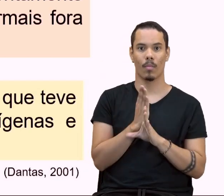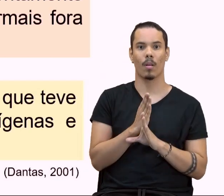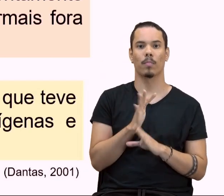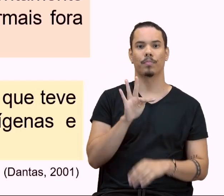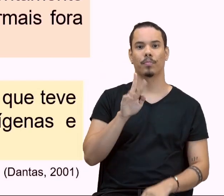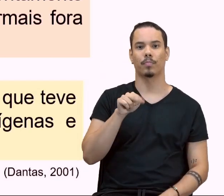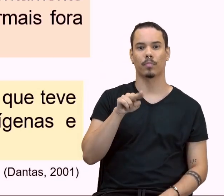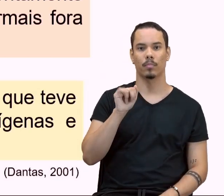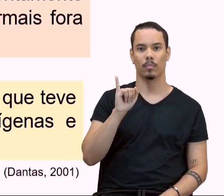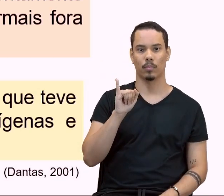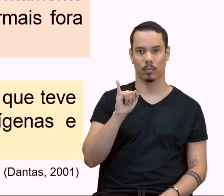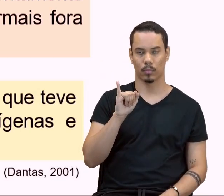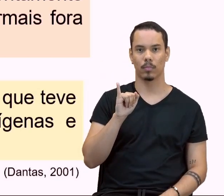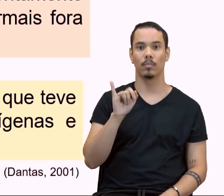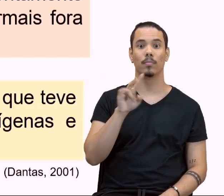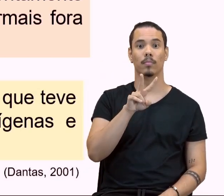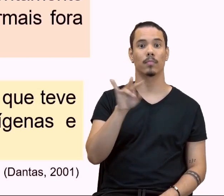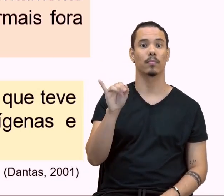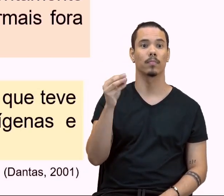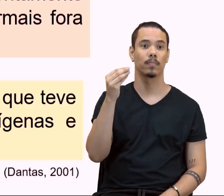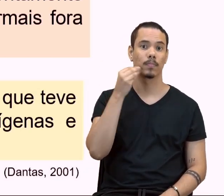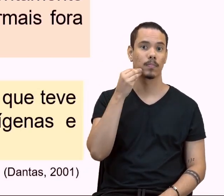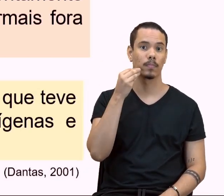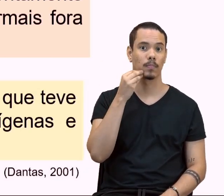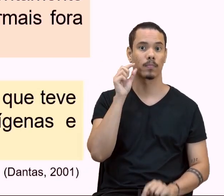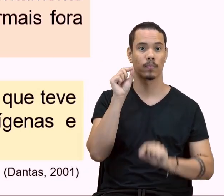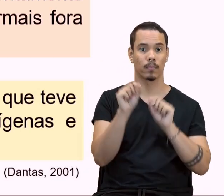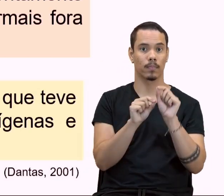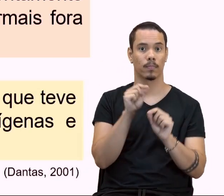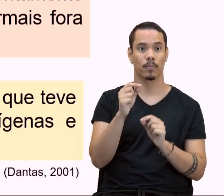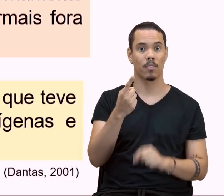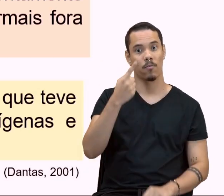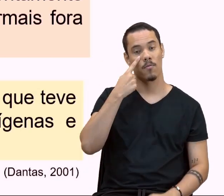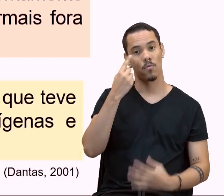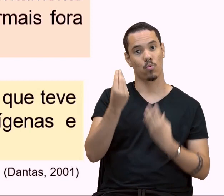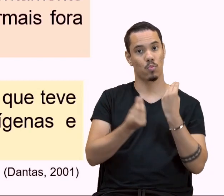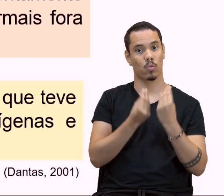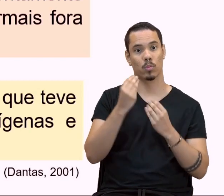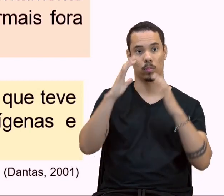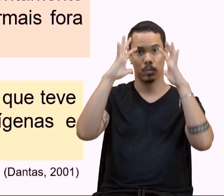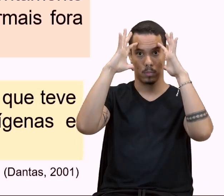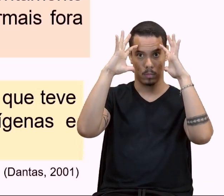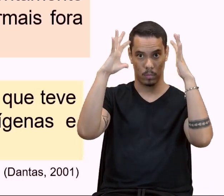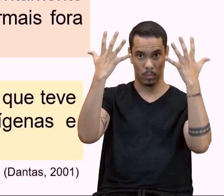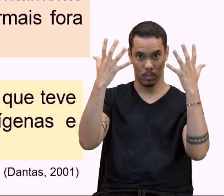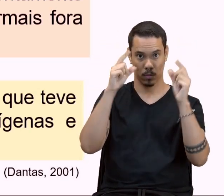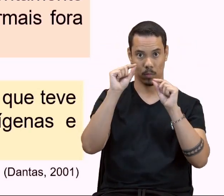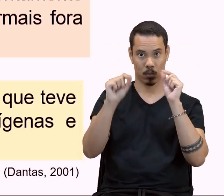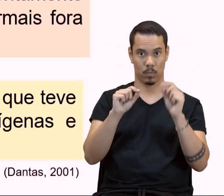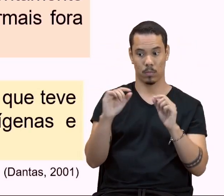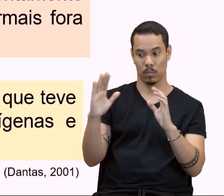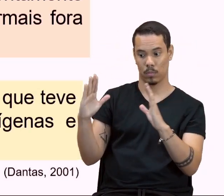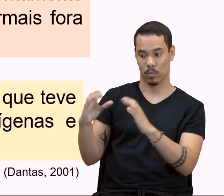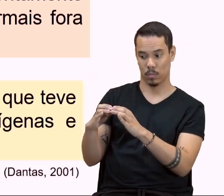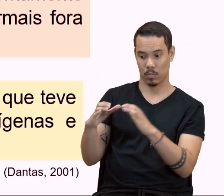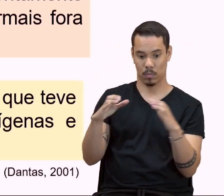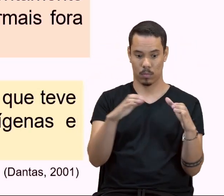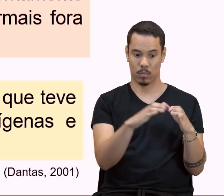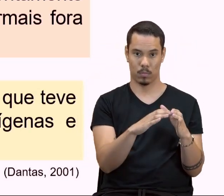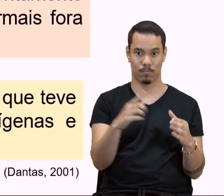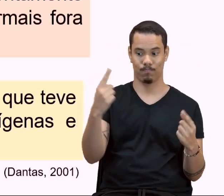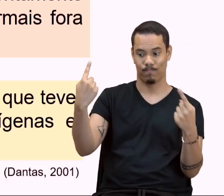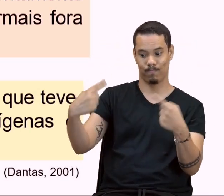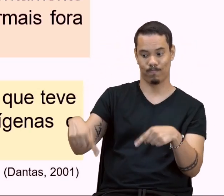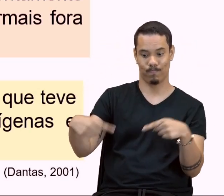bem. Que vai tentar ver como resolver esse impasse entre o colono e o indígena. Ok?